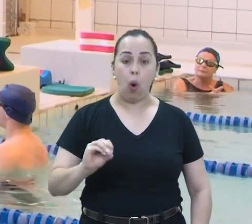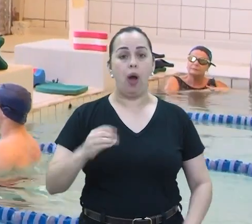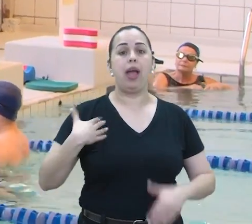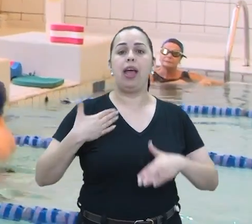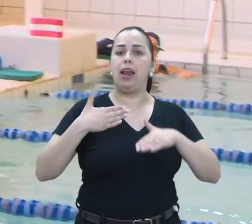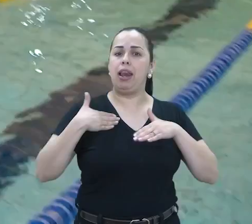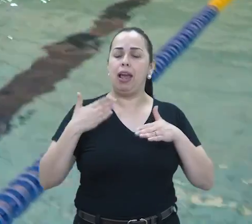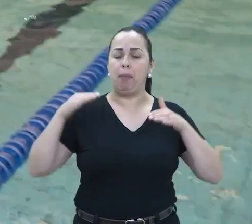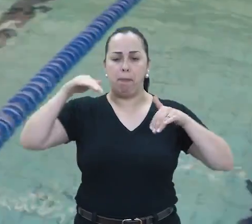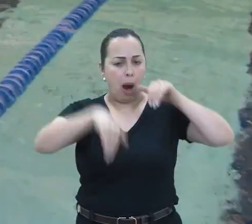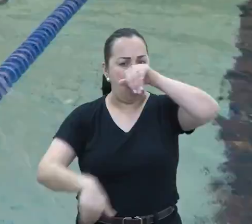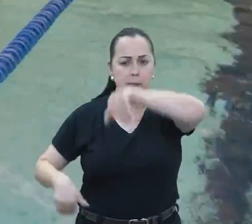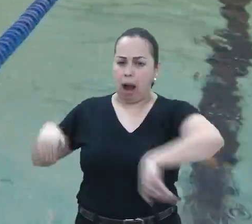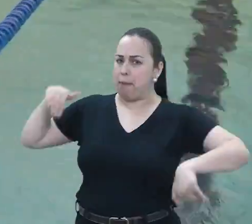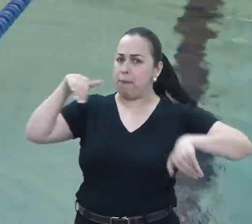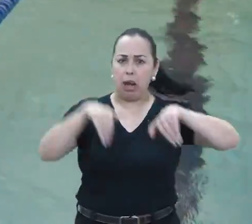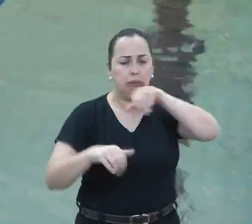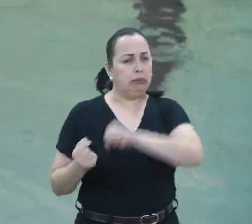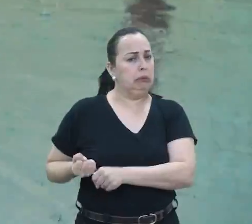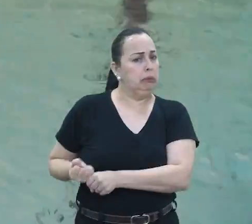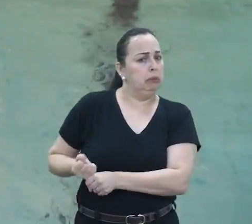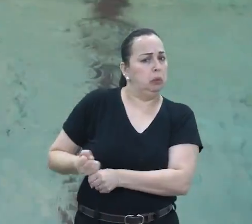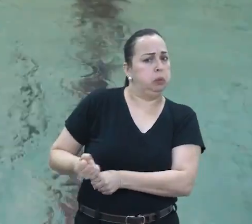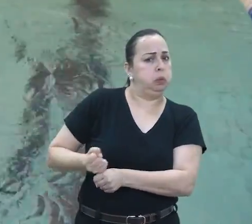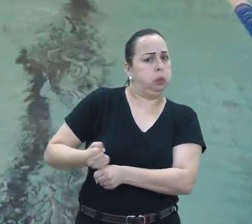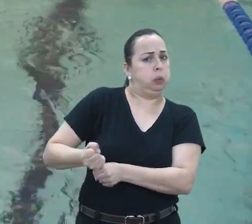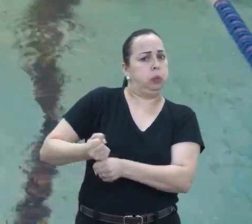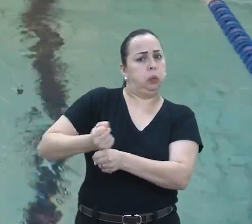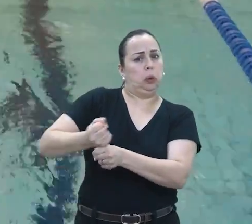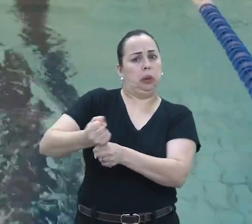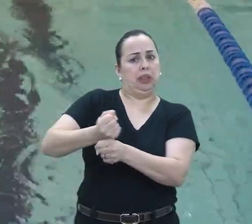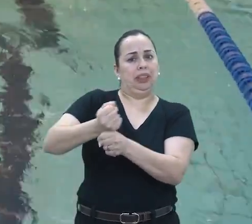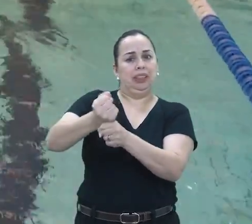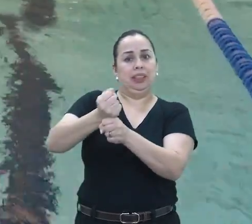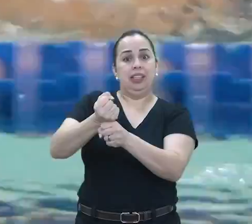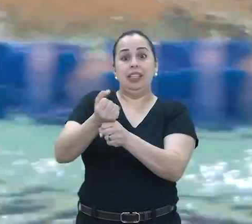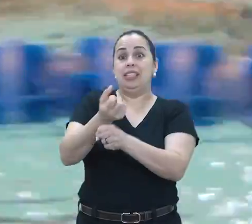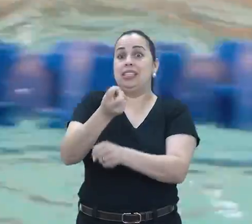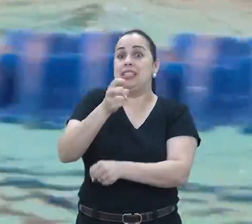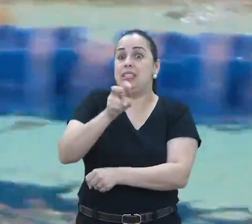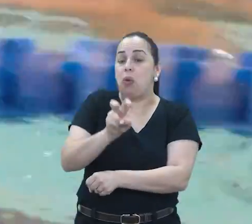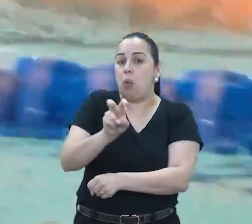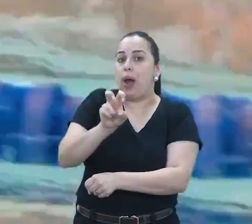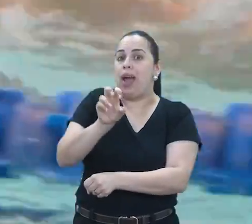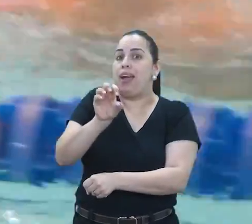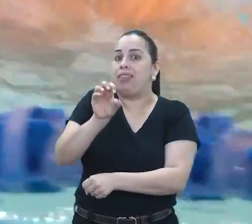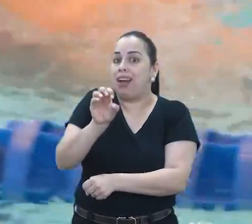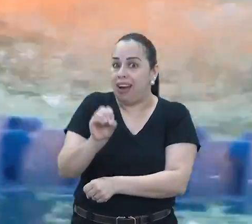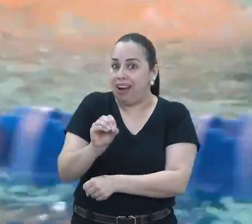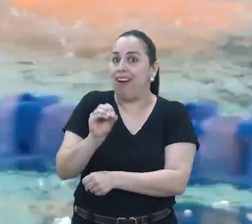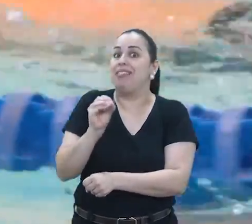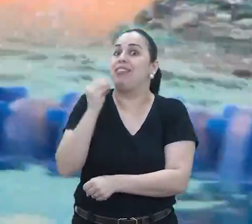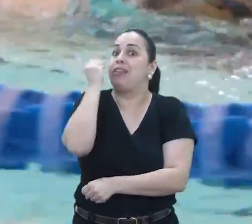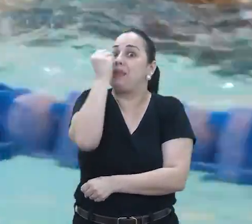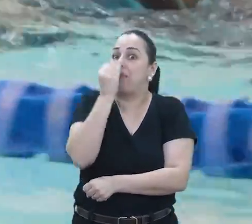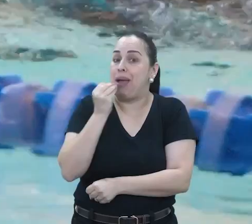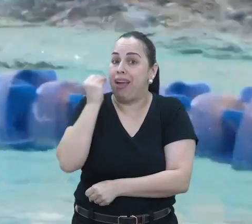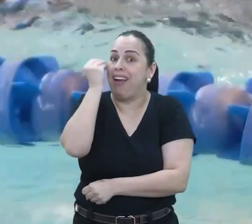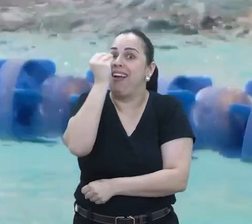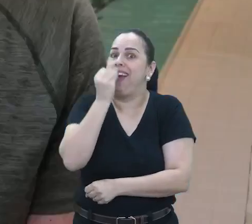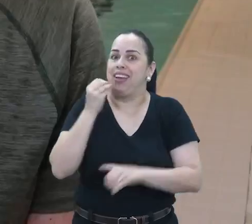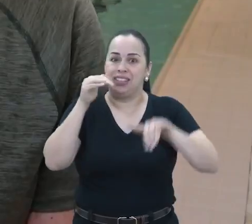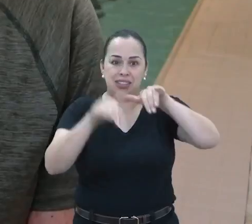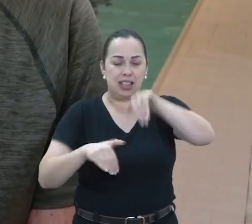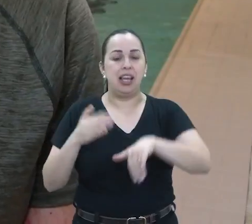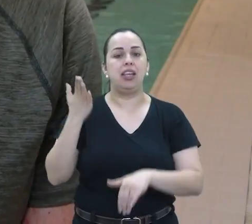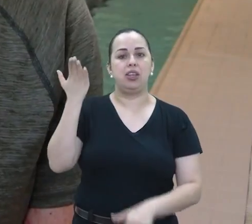velhos amigos. Esse ritual para cair na água, ele já repete há muito tempo. São mais de 50 anos de experiência em